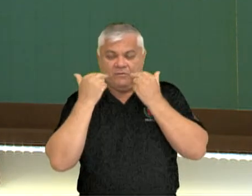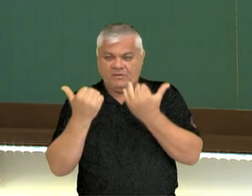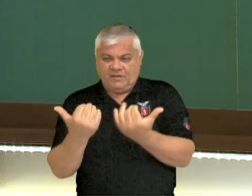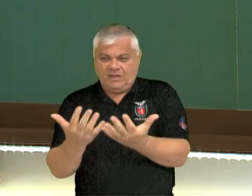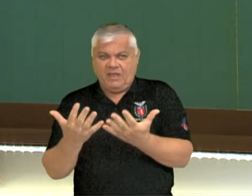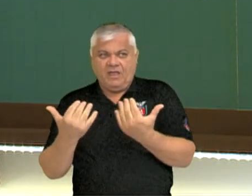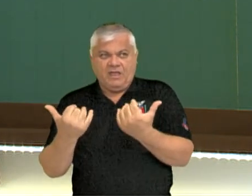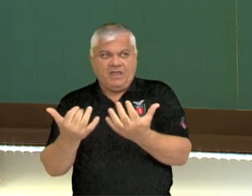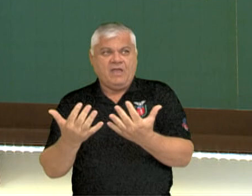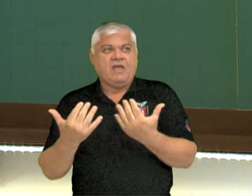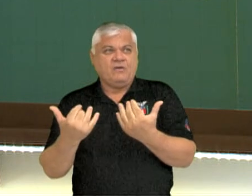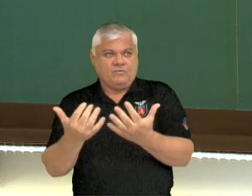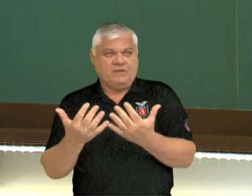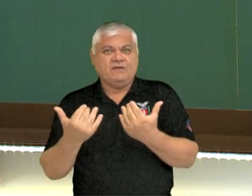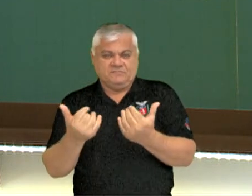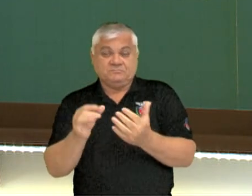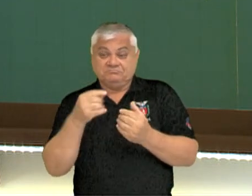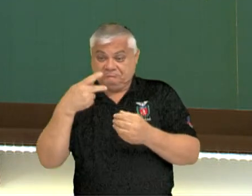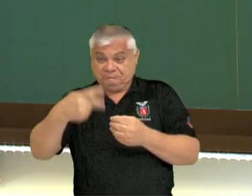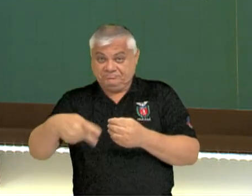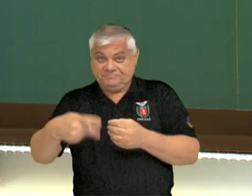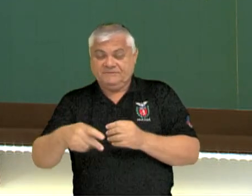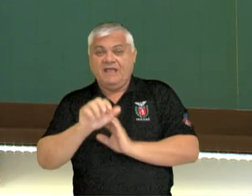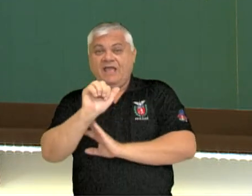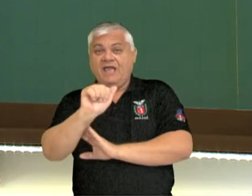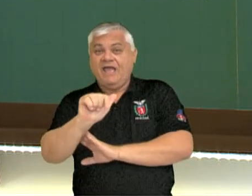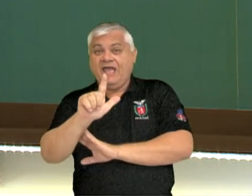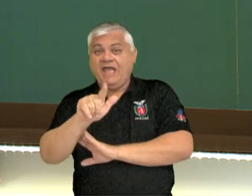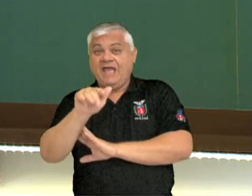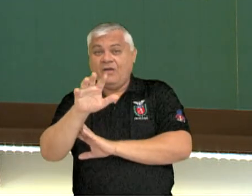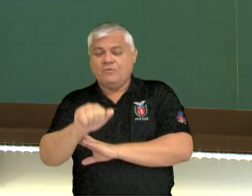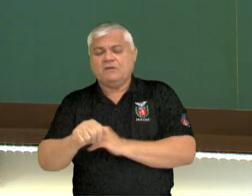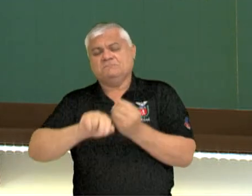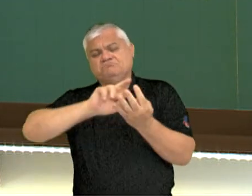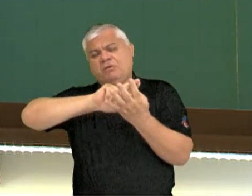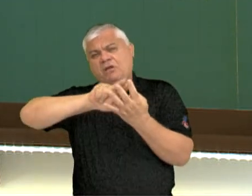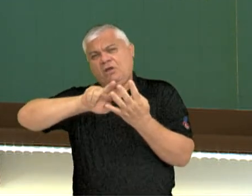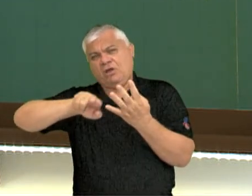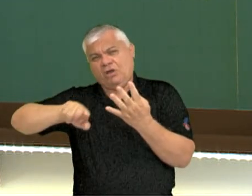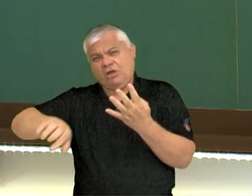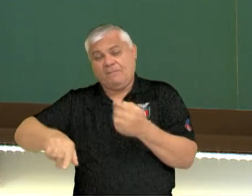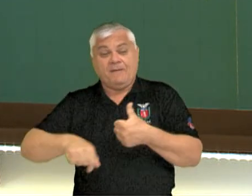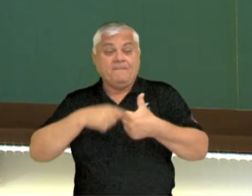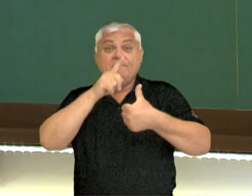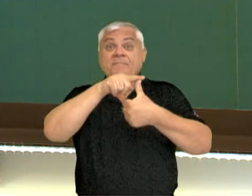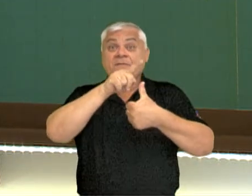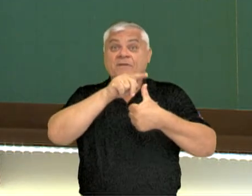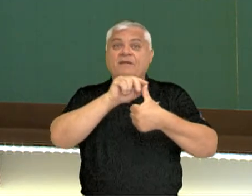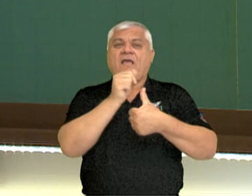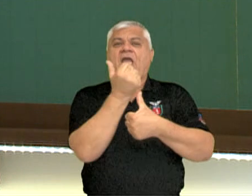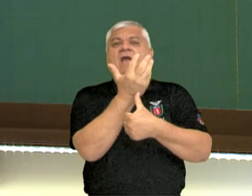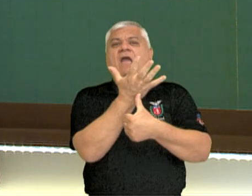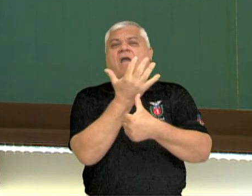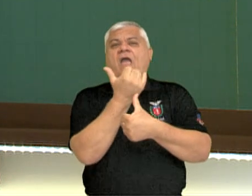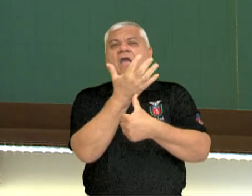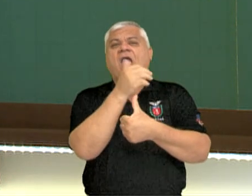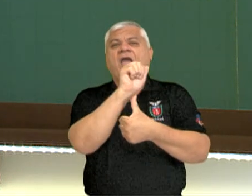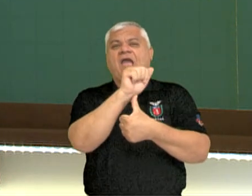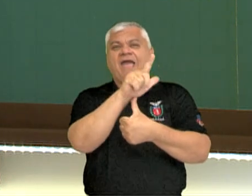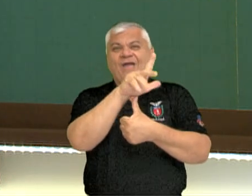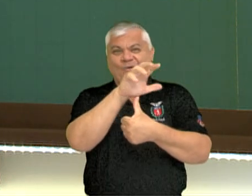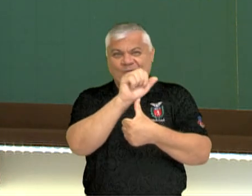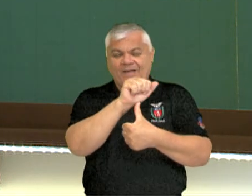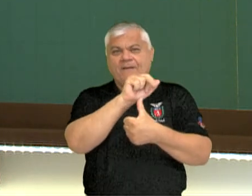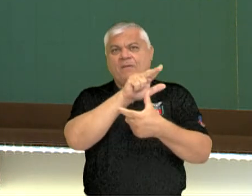elas foram das algas que os grupos de plantas derivaram. E como principal